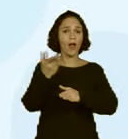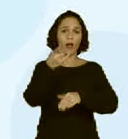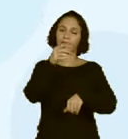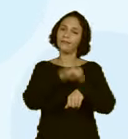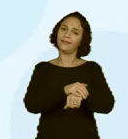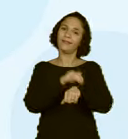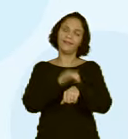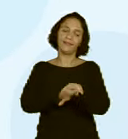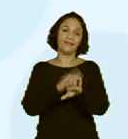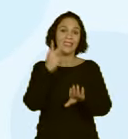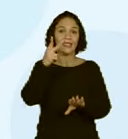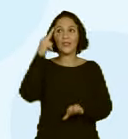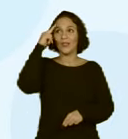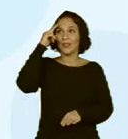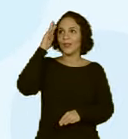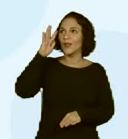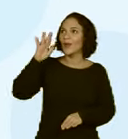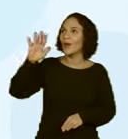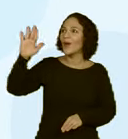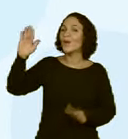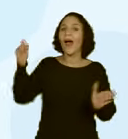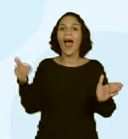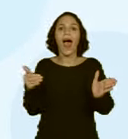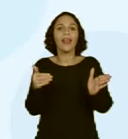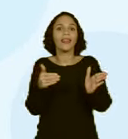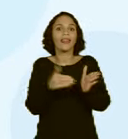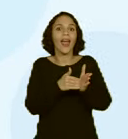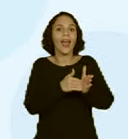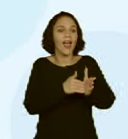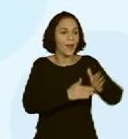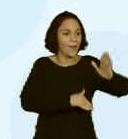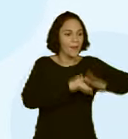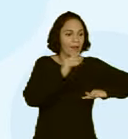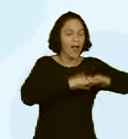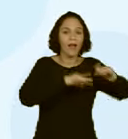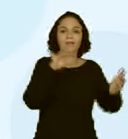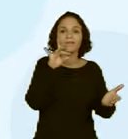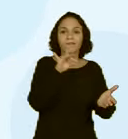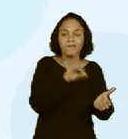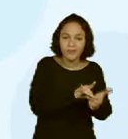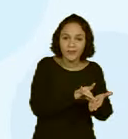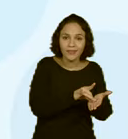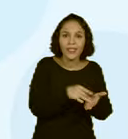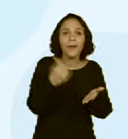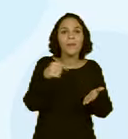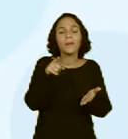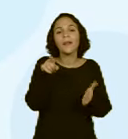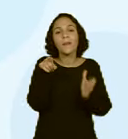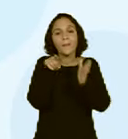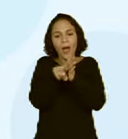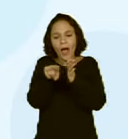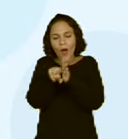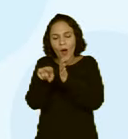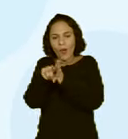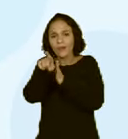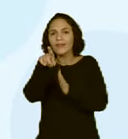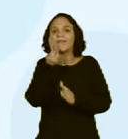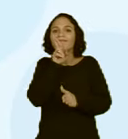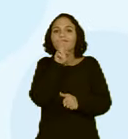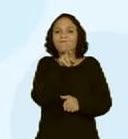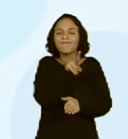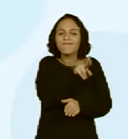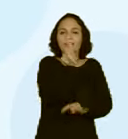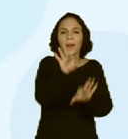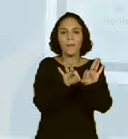né? Do seu sonho até a realização, basta responder a essas perguntas e fazer